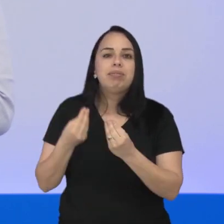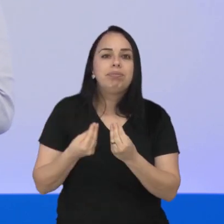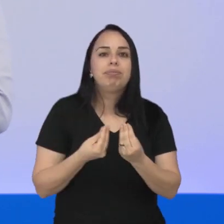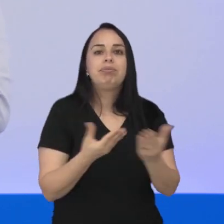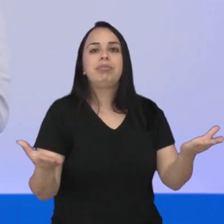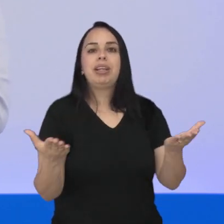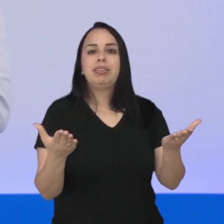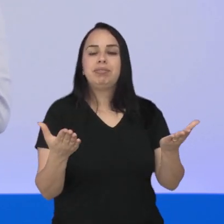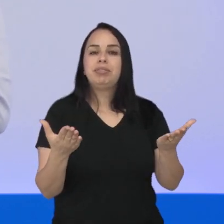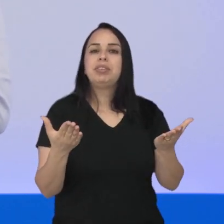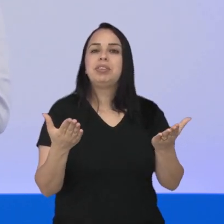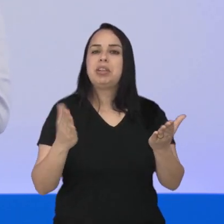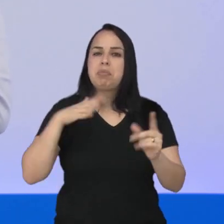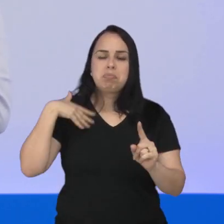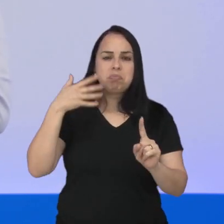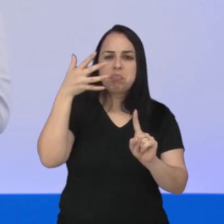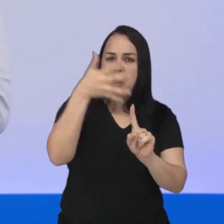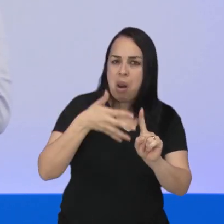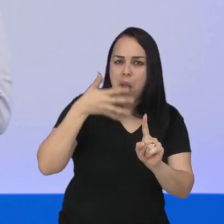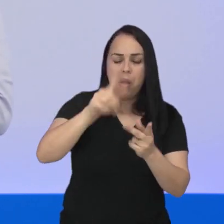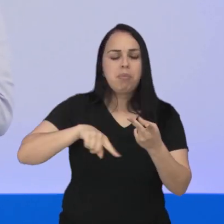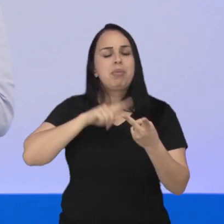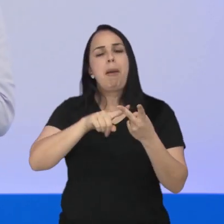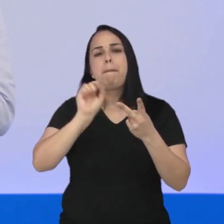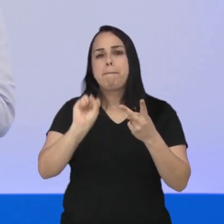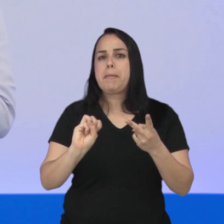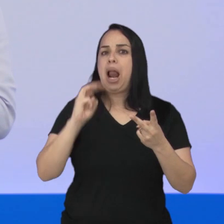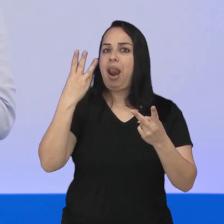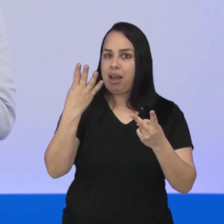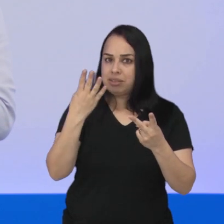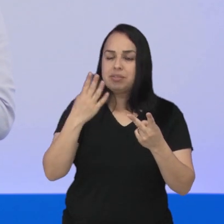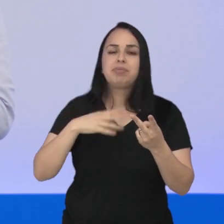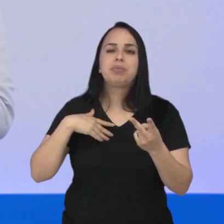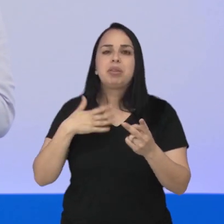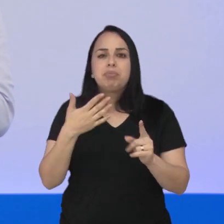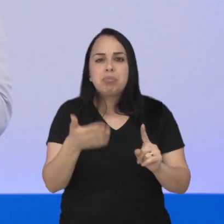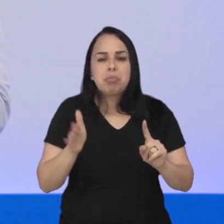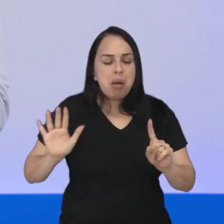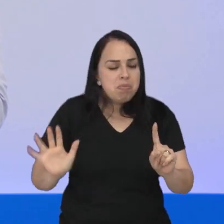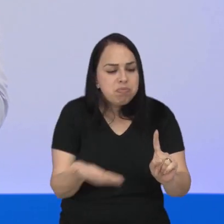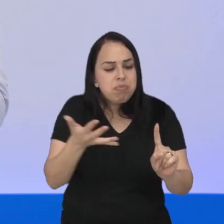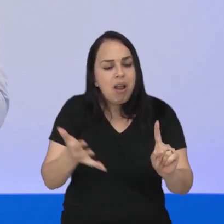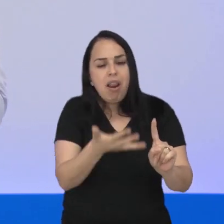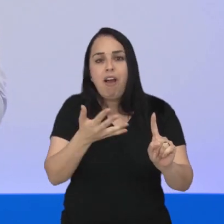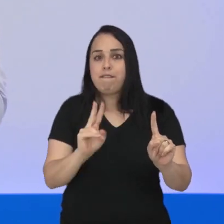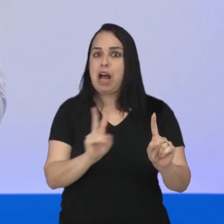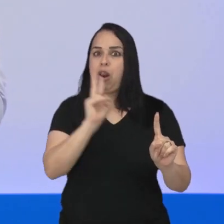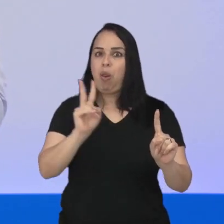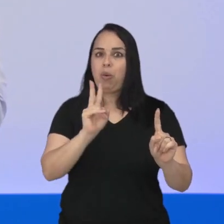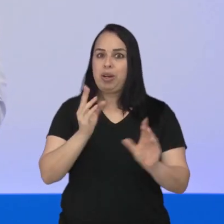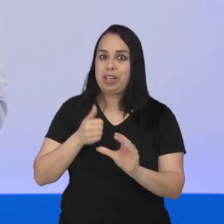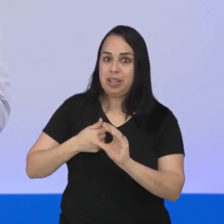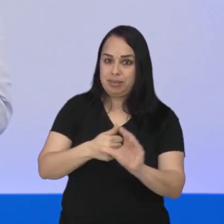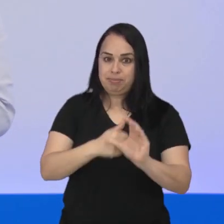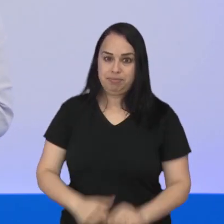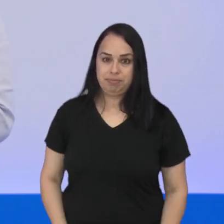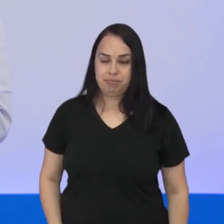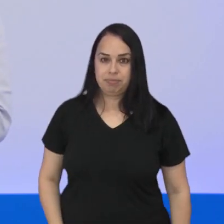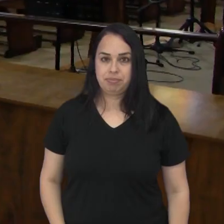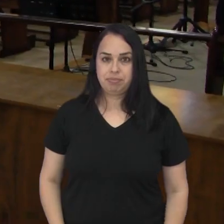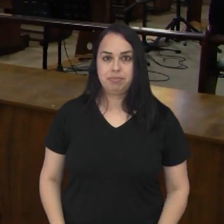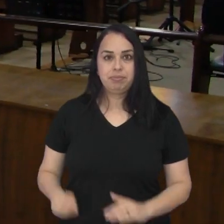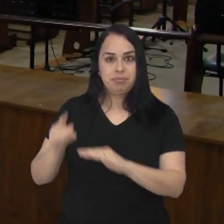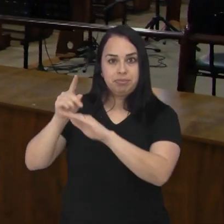é oferecer a esses jovens atividades interativas, shows e palestras, como forma de fortalecer os valores